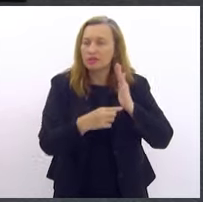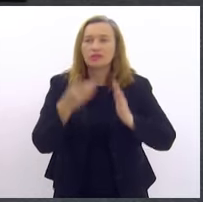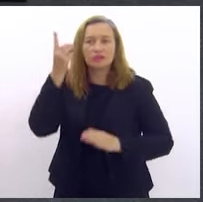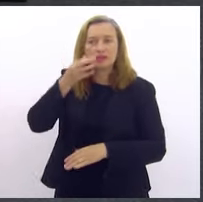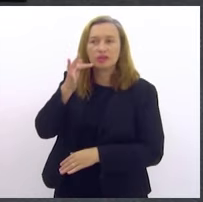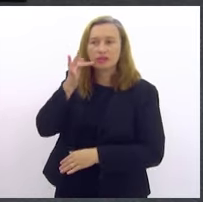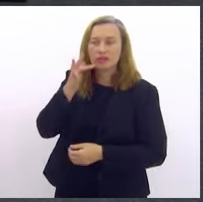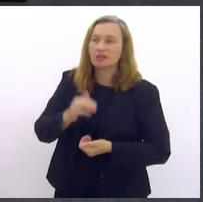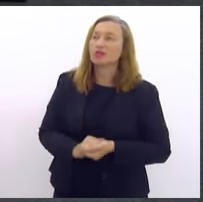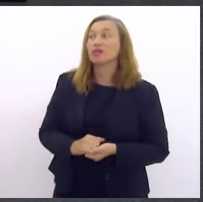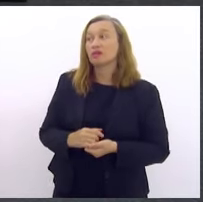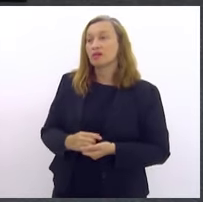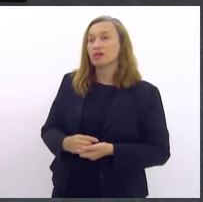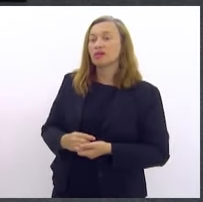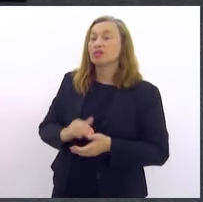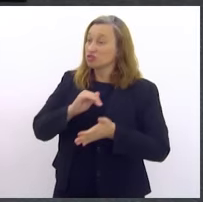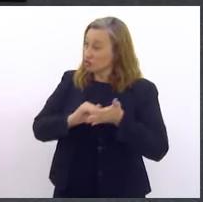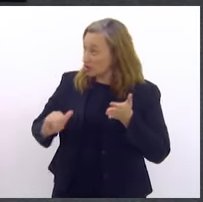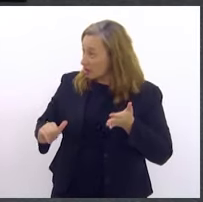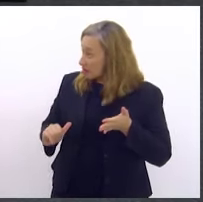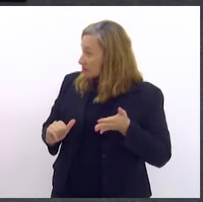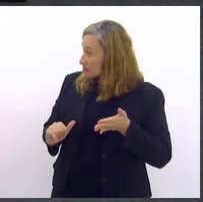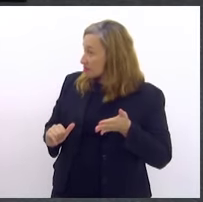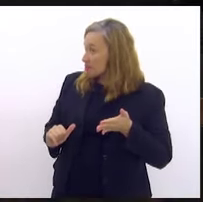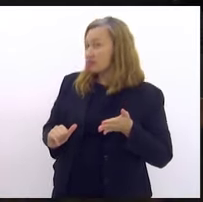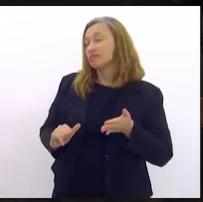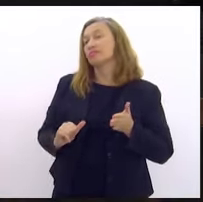Aí, Luiz, pela derrubada do veto.